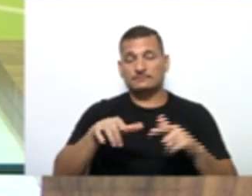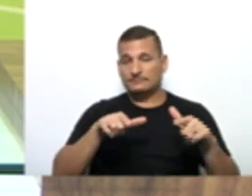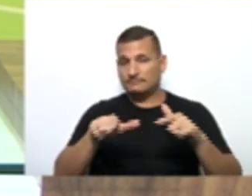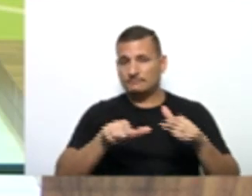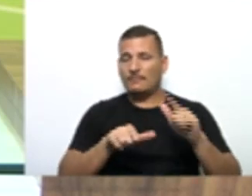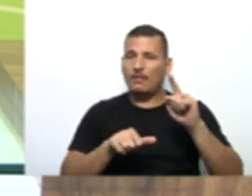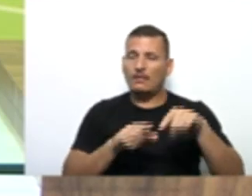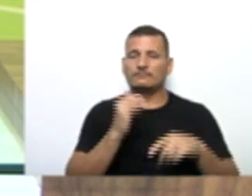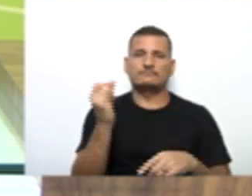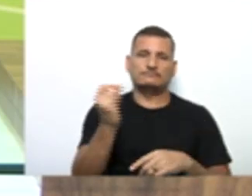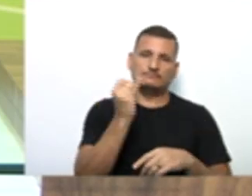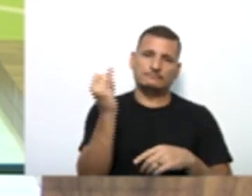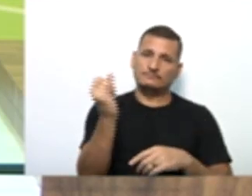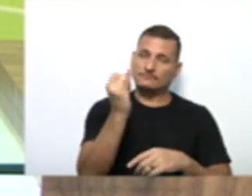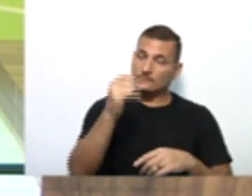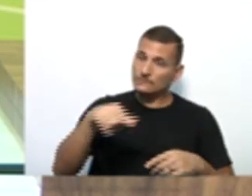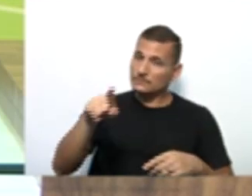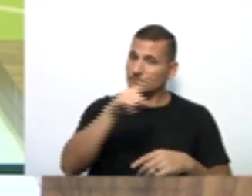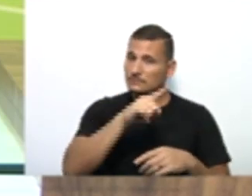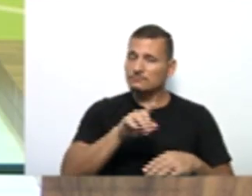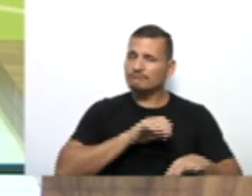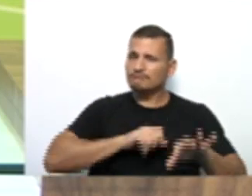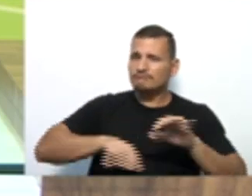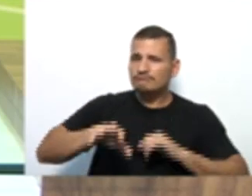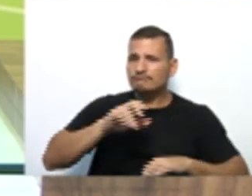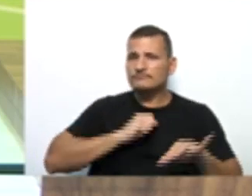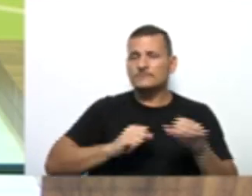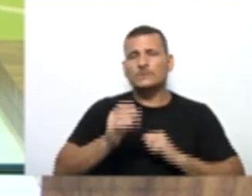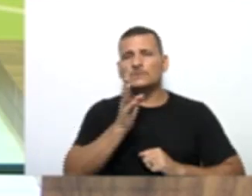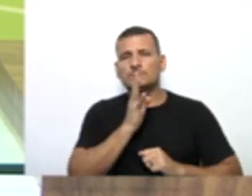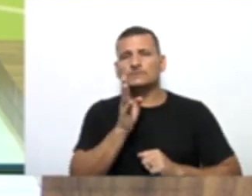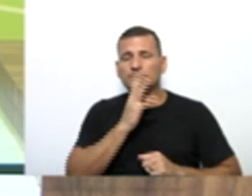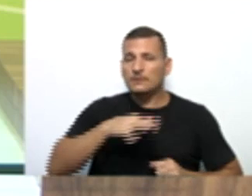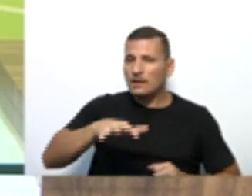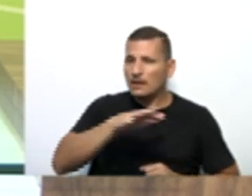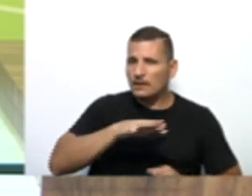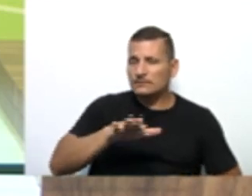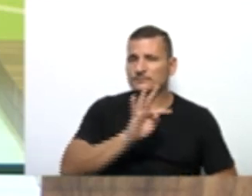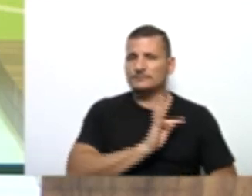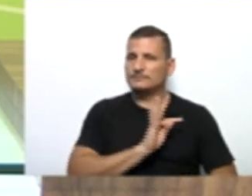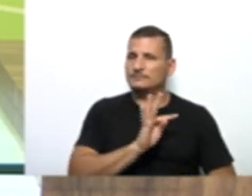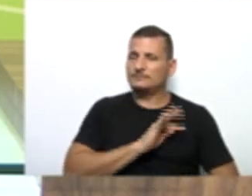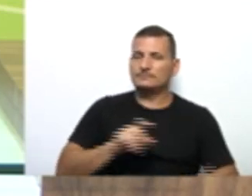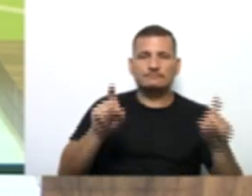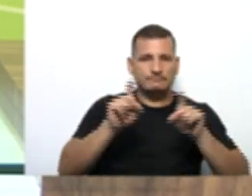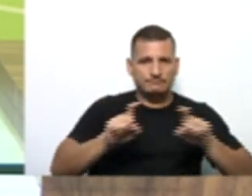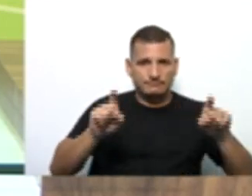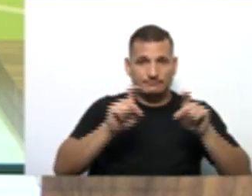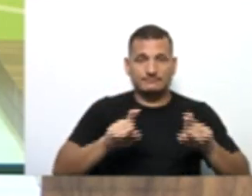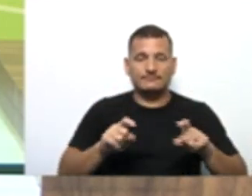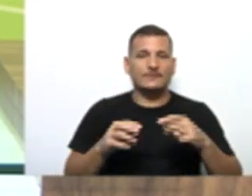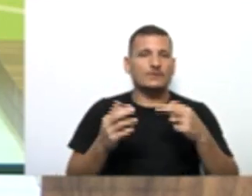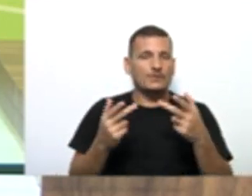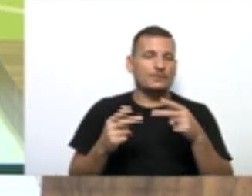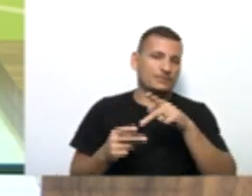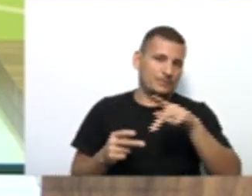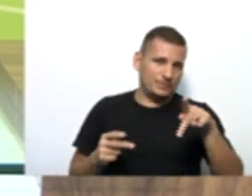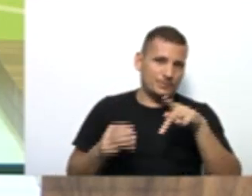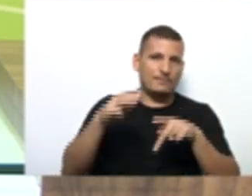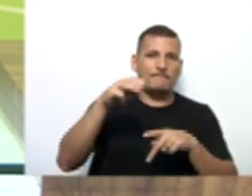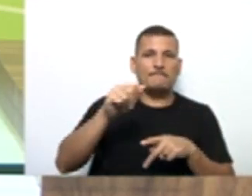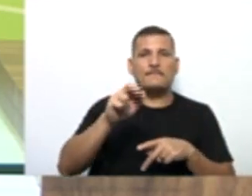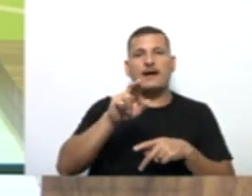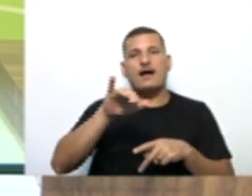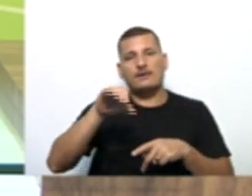importante que vocês adquiram conhecimento sobre a área de técnico e informática. Como diz o professor Mário Sérgio Cortella, o conhecimento é